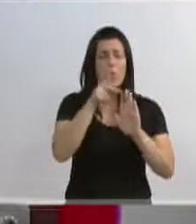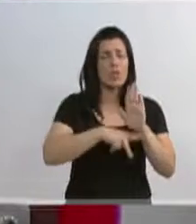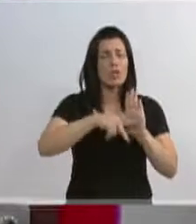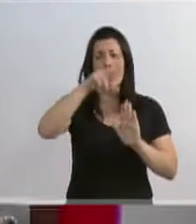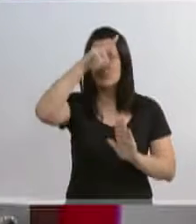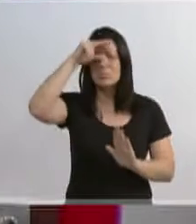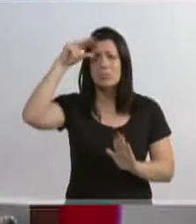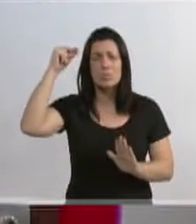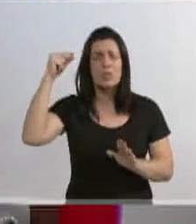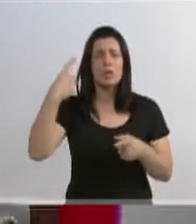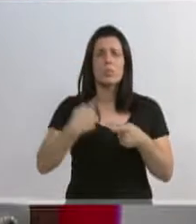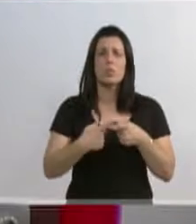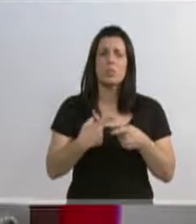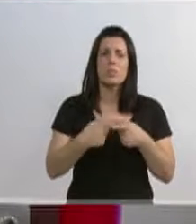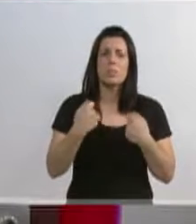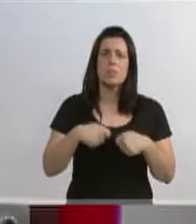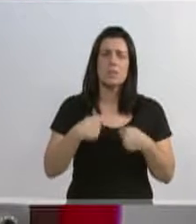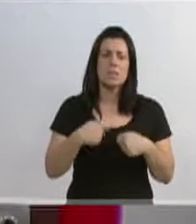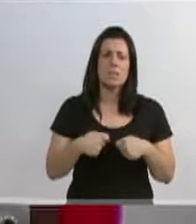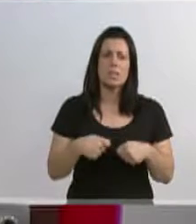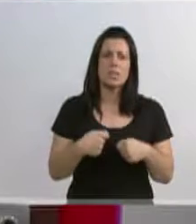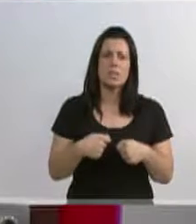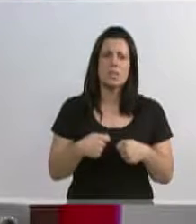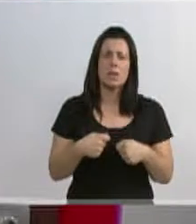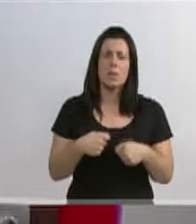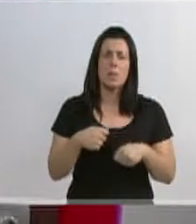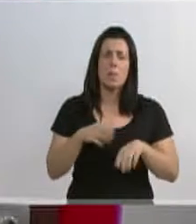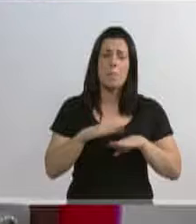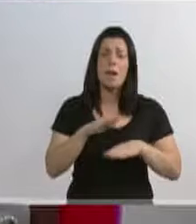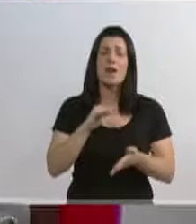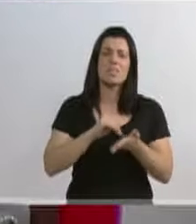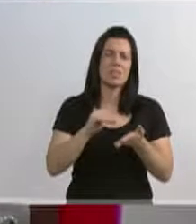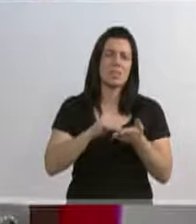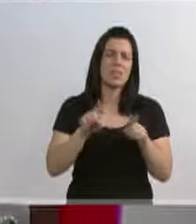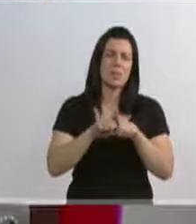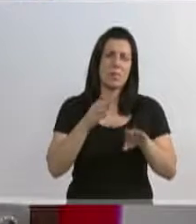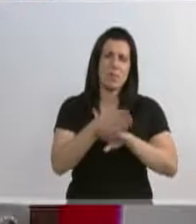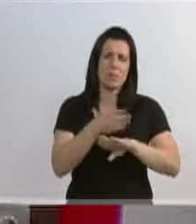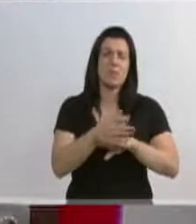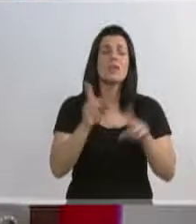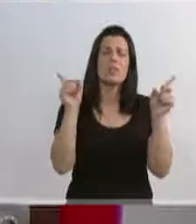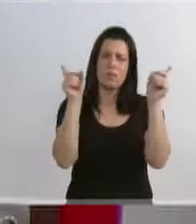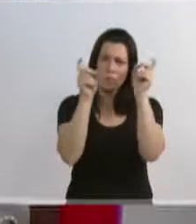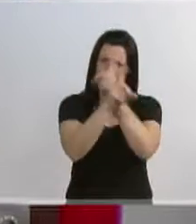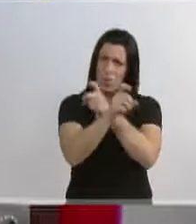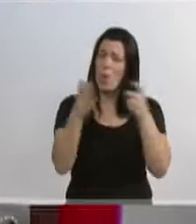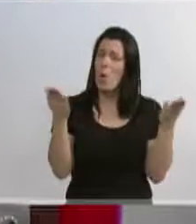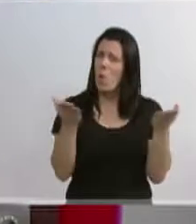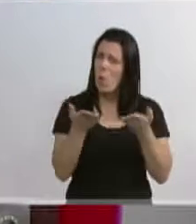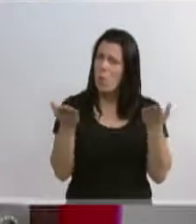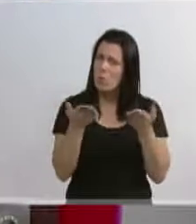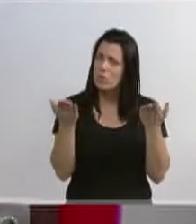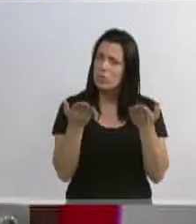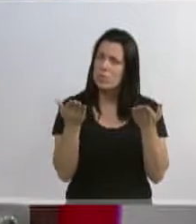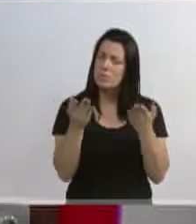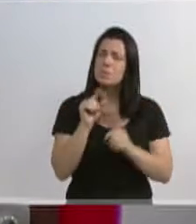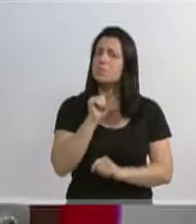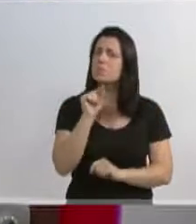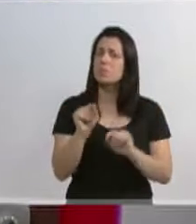Executivo, porque então tem que entrar mais secretarias também. Nós temos uma dificuldade hoje, que